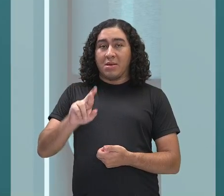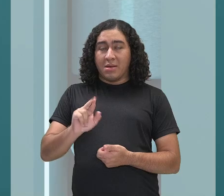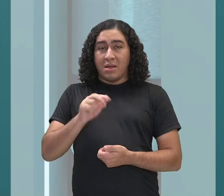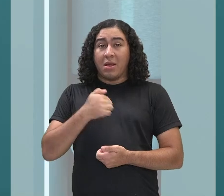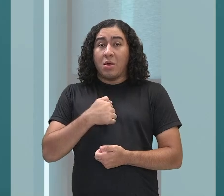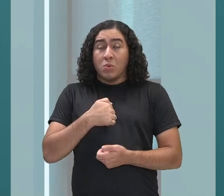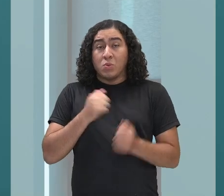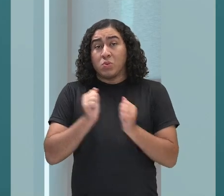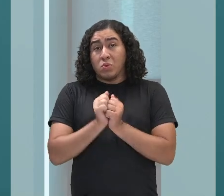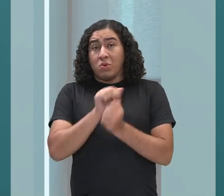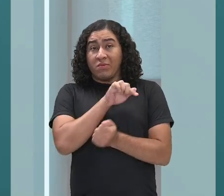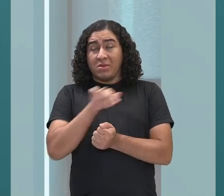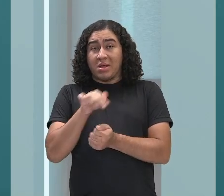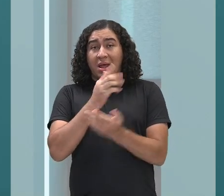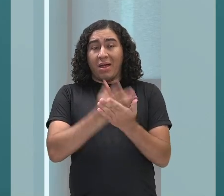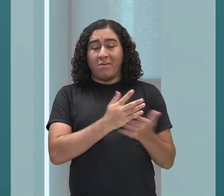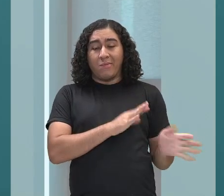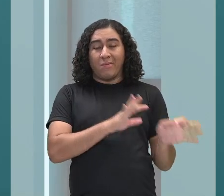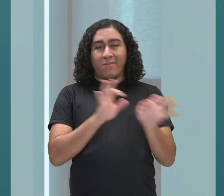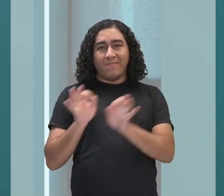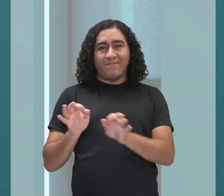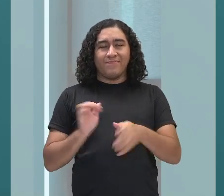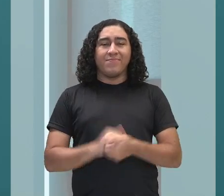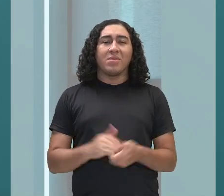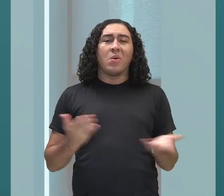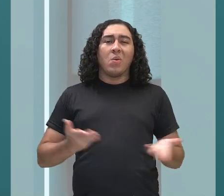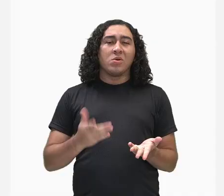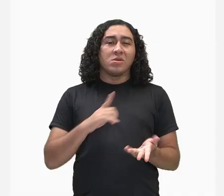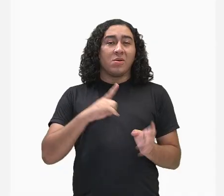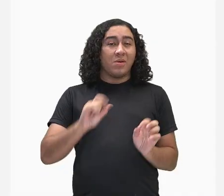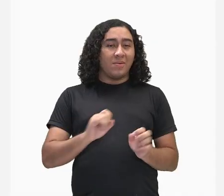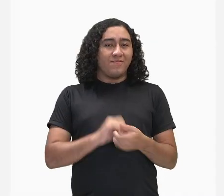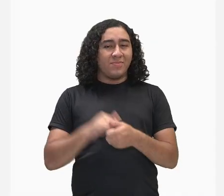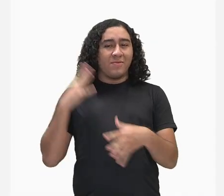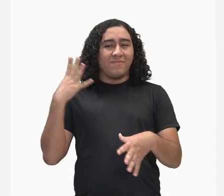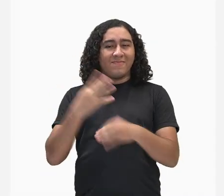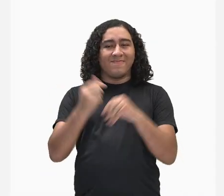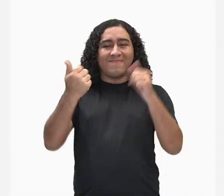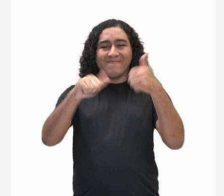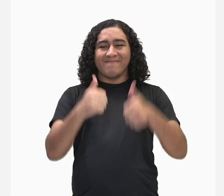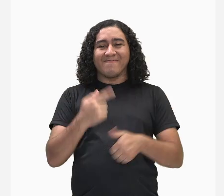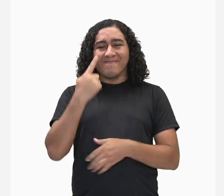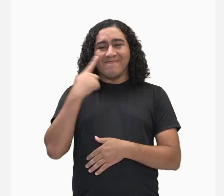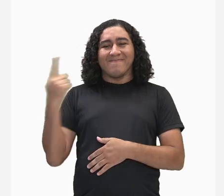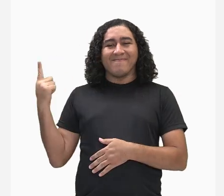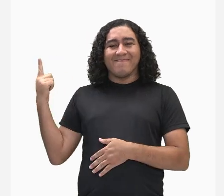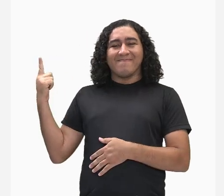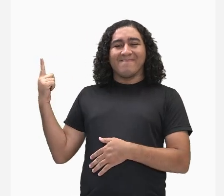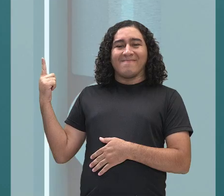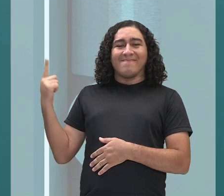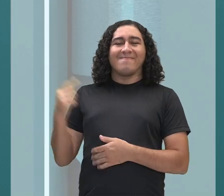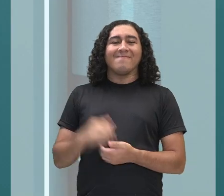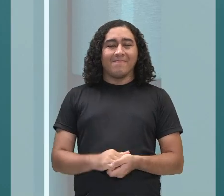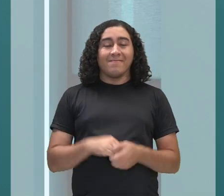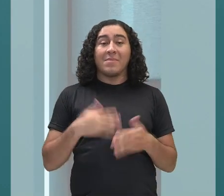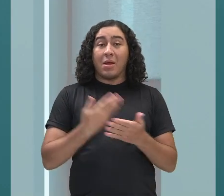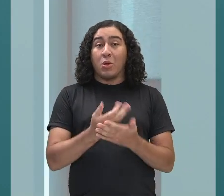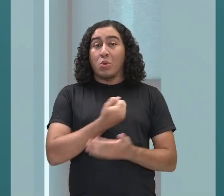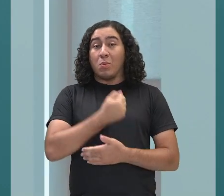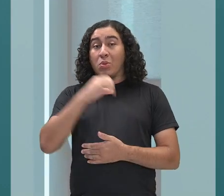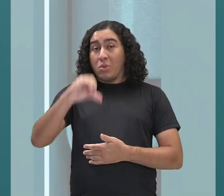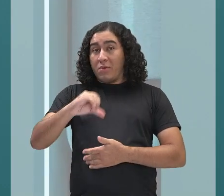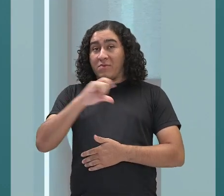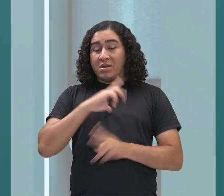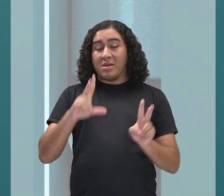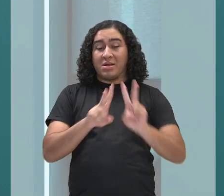dessa aula. Por falar em aula, hoje nós temos aí a nossa revisão e avaliação. Olha só. Então, nossa aula 9, vai